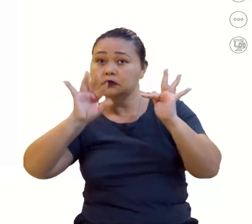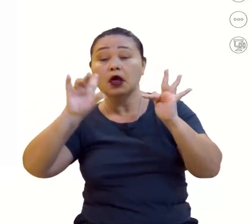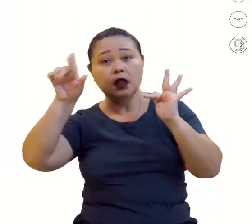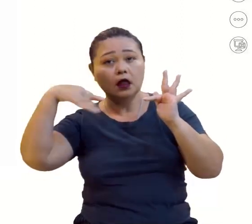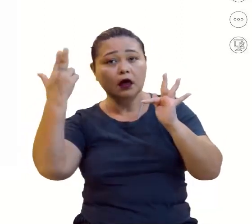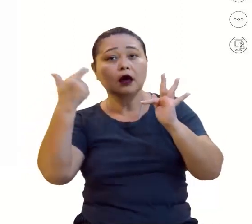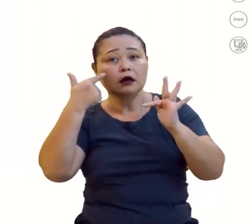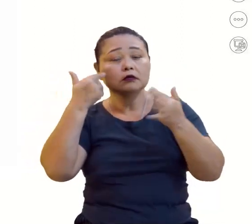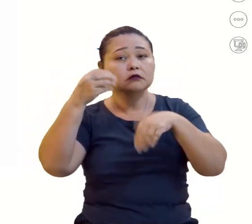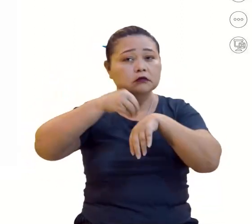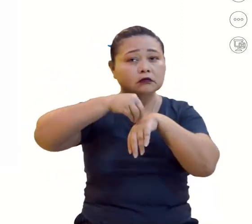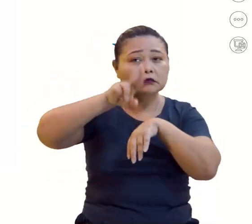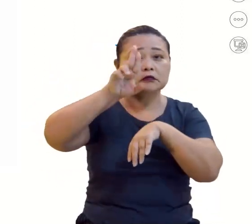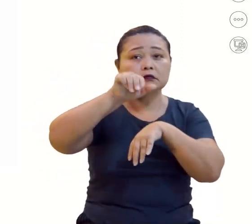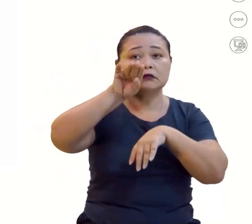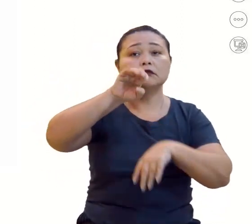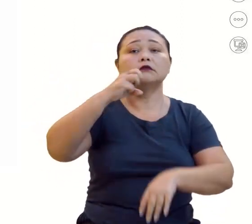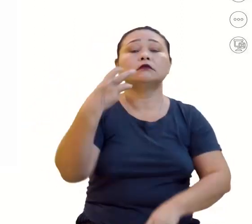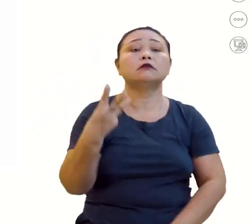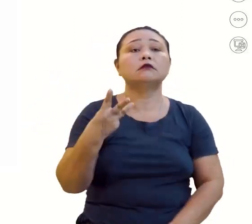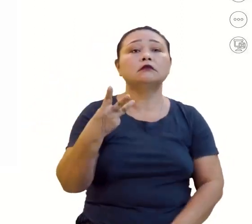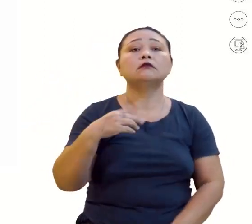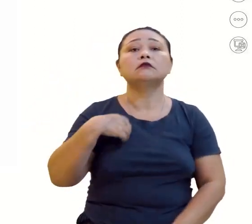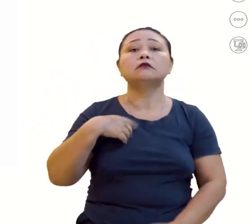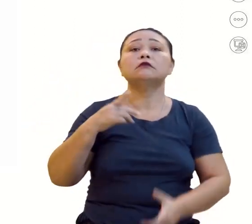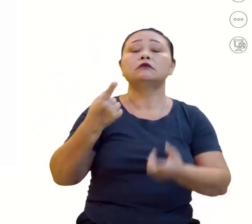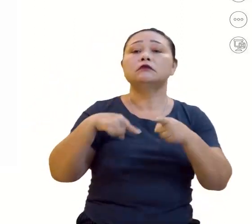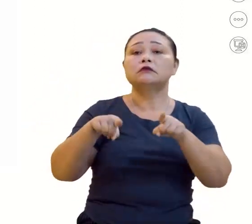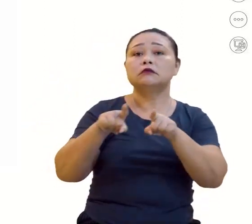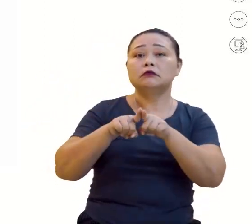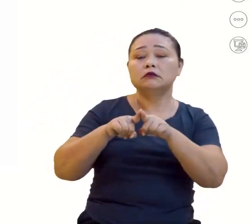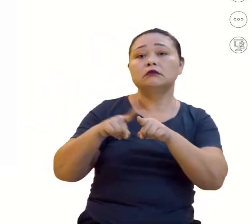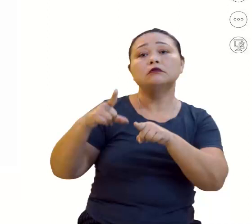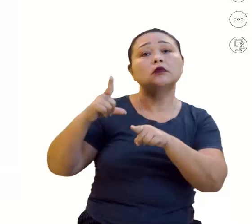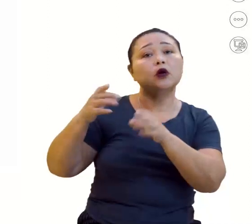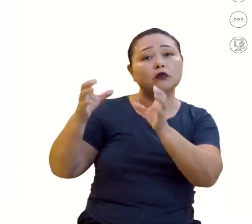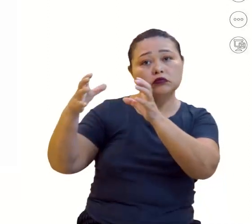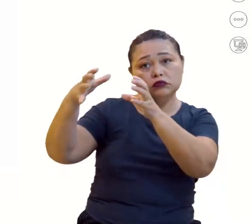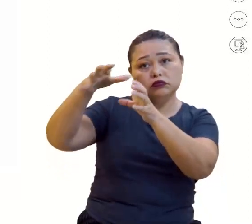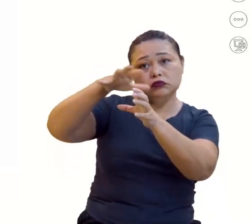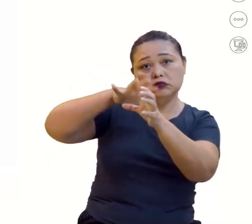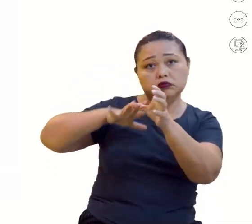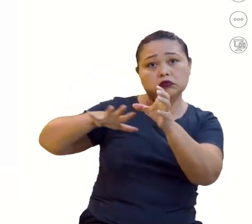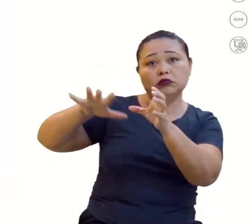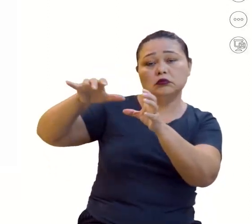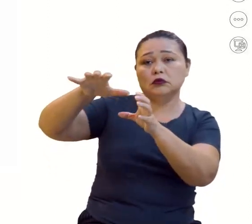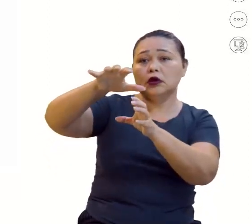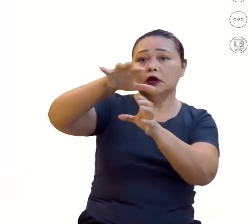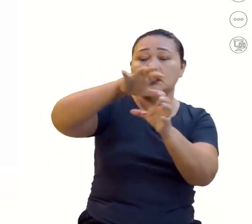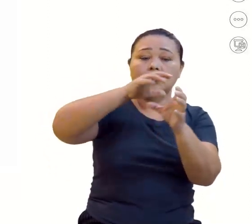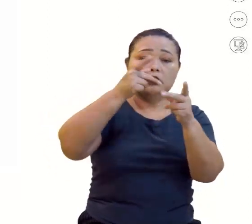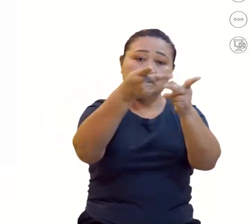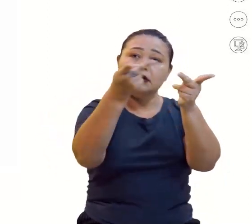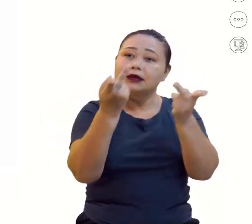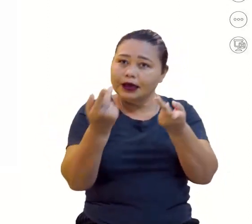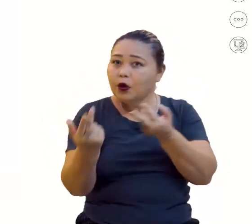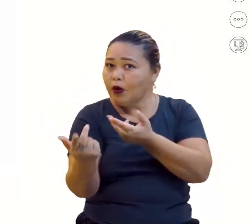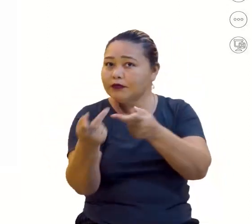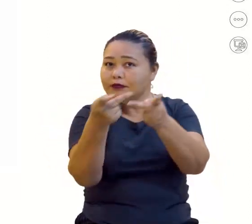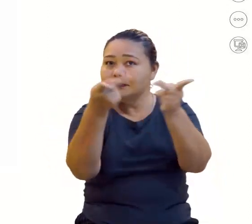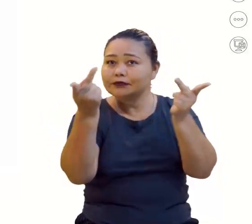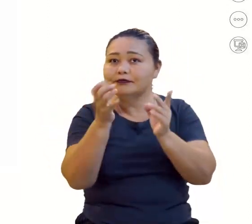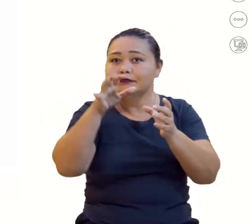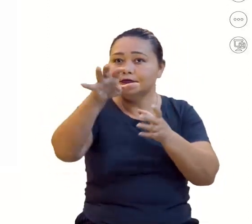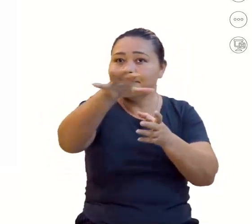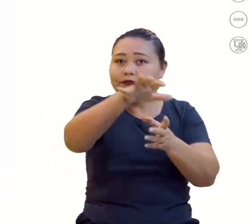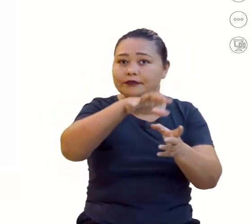3, tá bom? Isso. E aí, gráfico de setores, nós lemos um hoje com vocês, né? Isso, gráfico de setores, famoso gráfico de pizza. E aqui